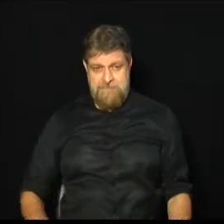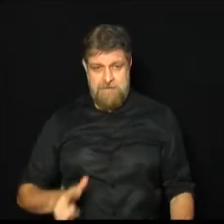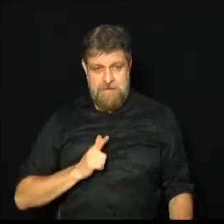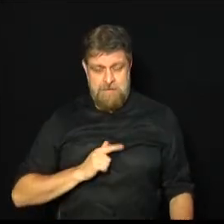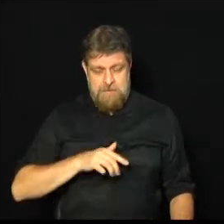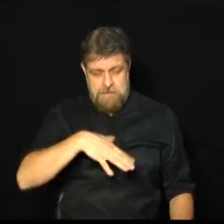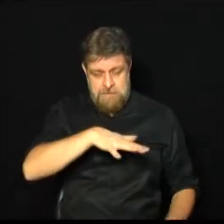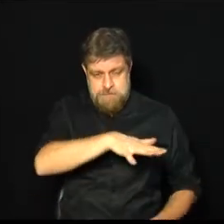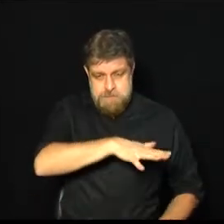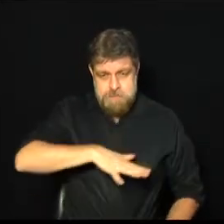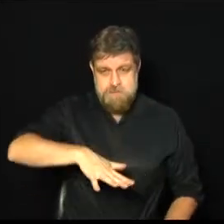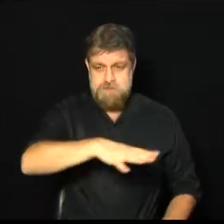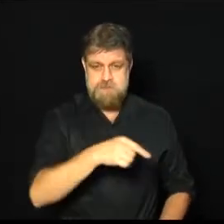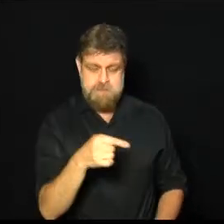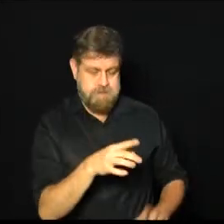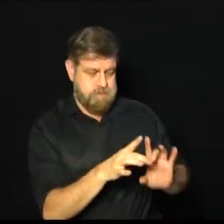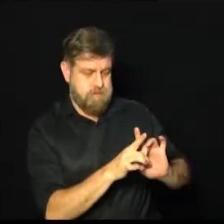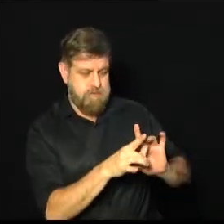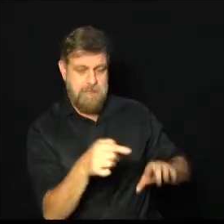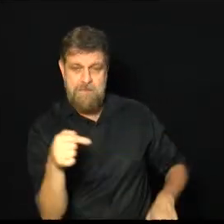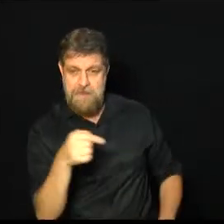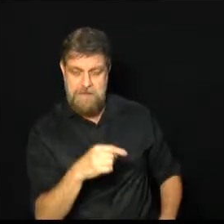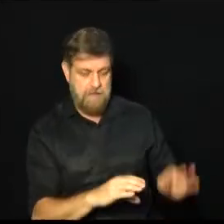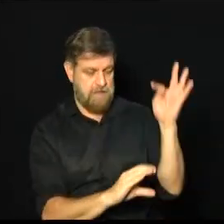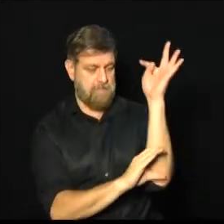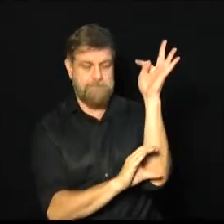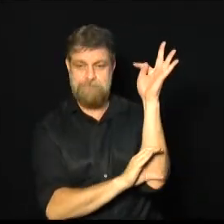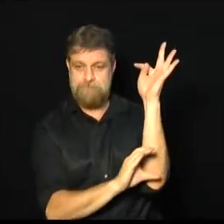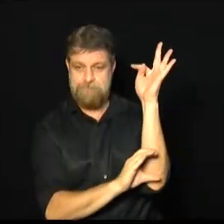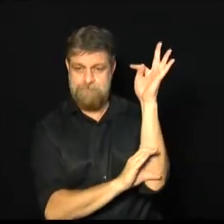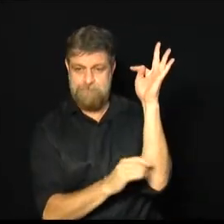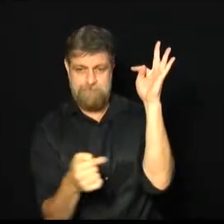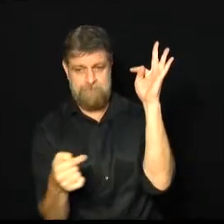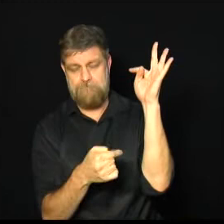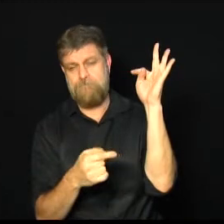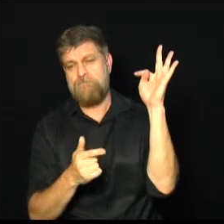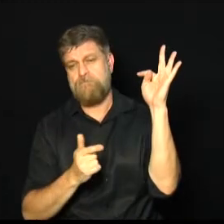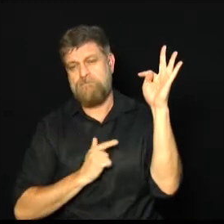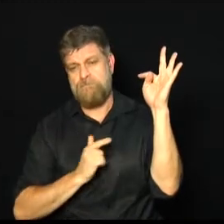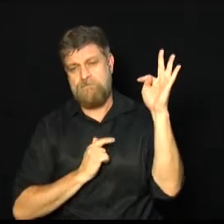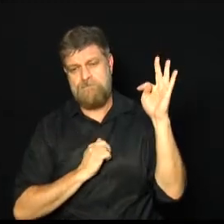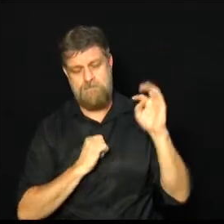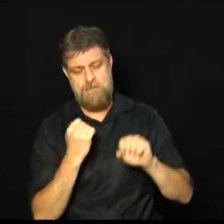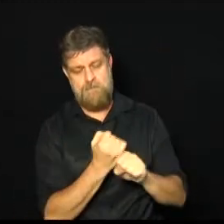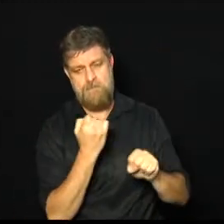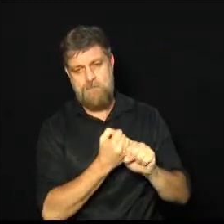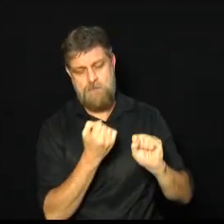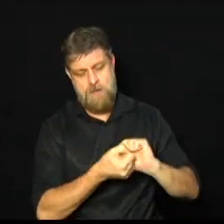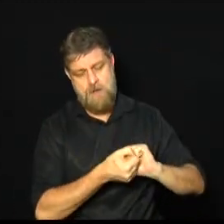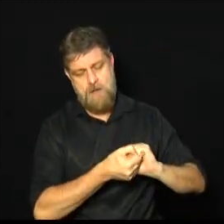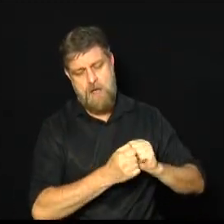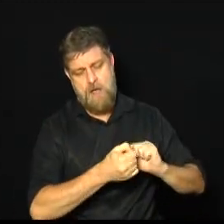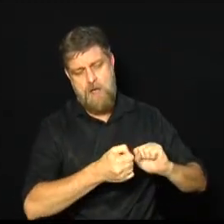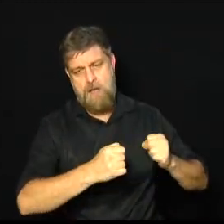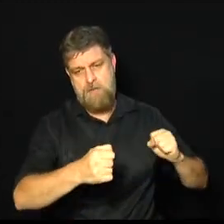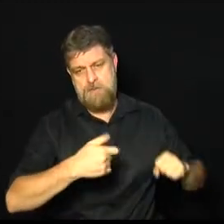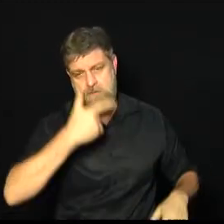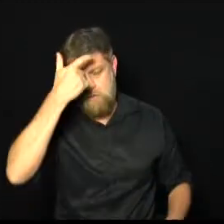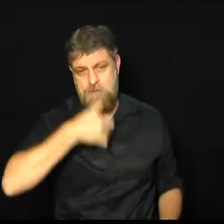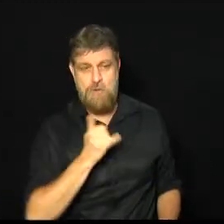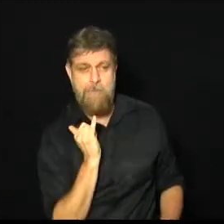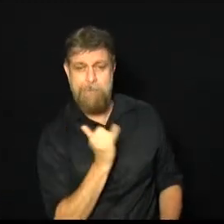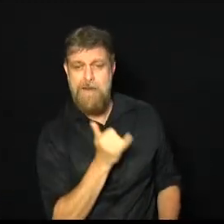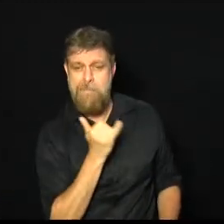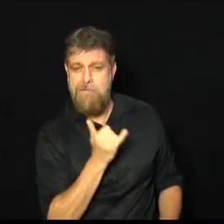espaço que aí o terminal central terá essa ampliação que eu estou mencionando, que já